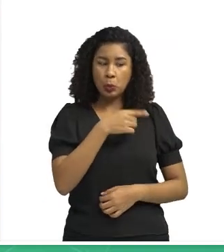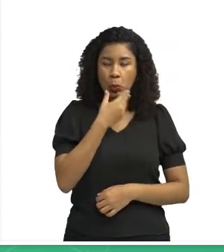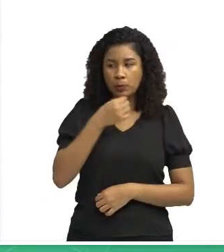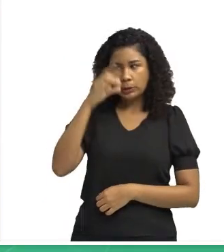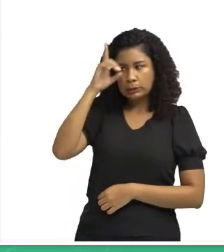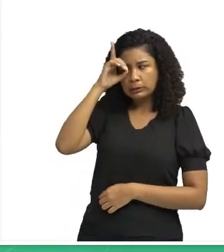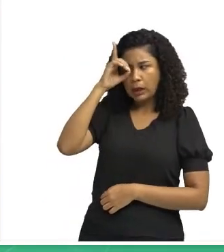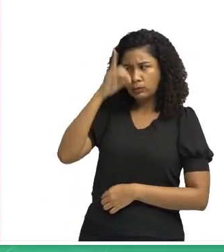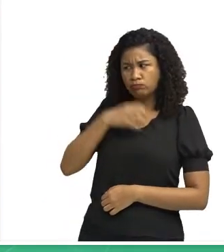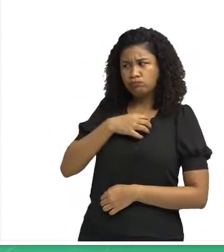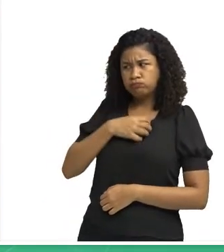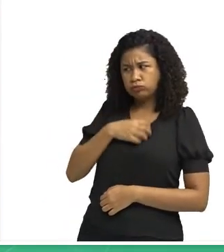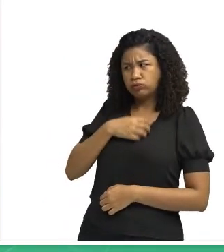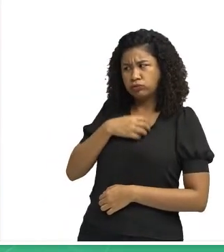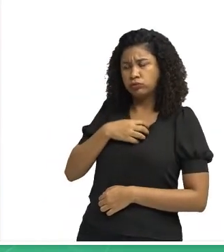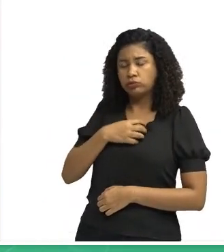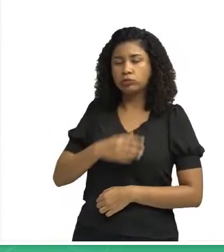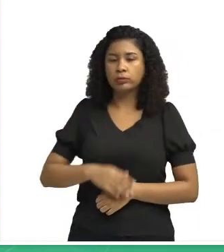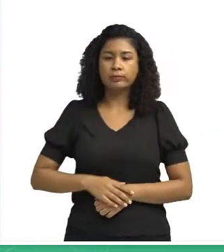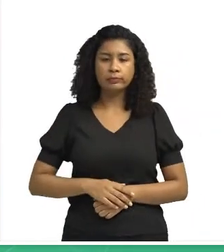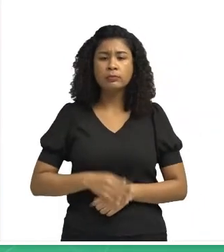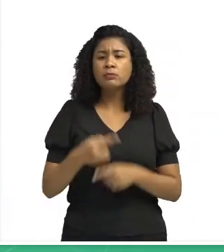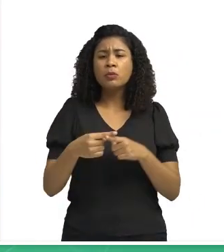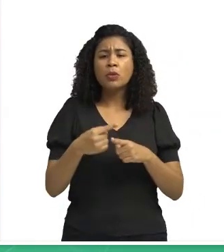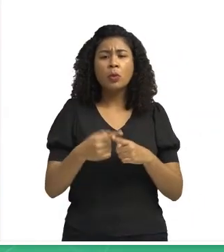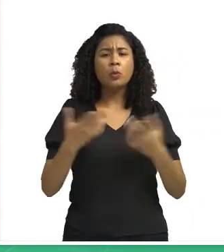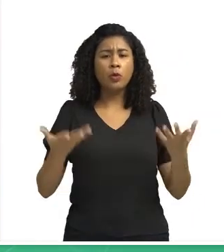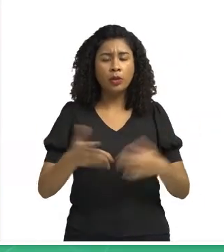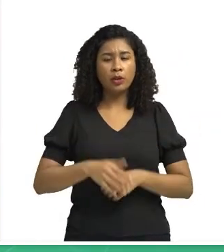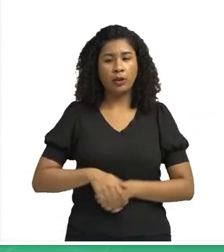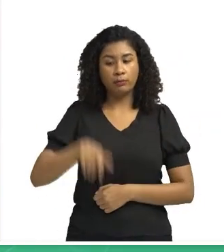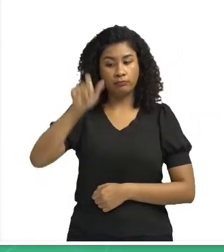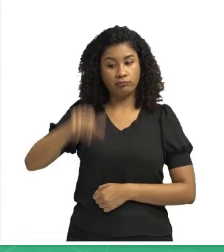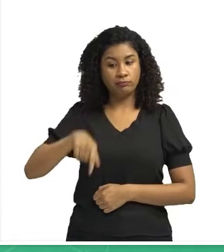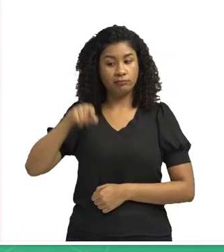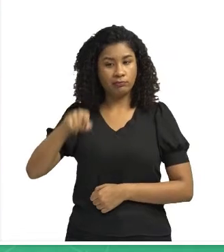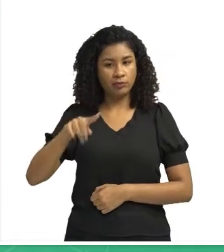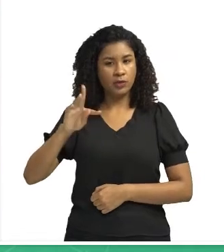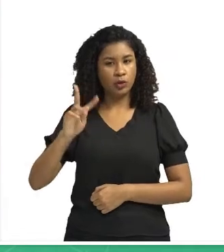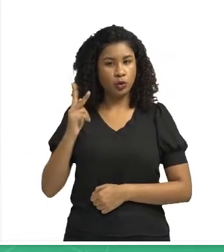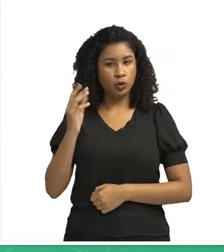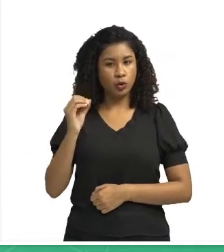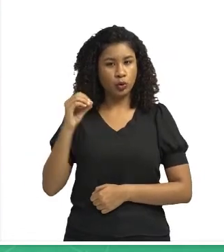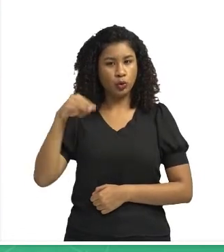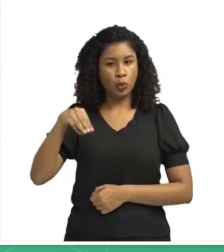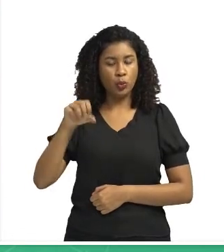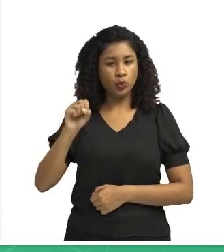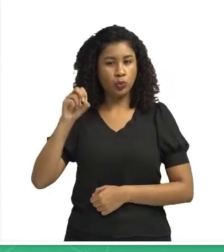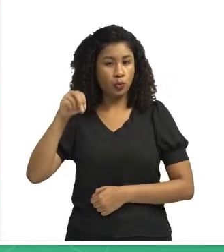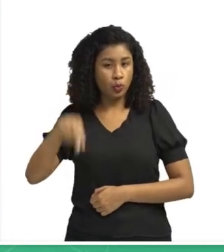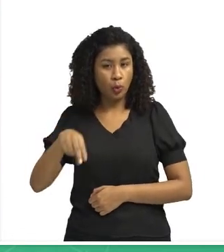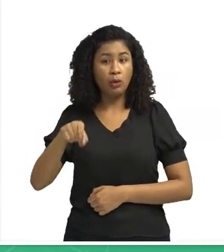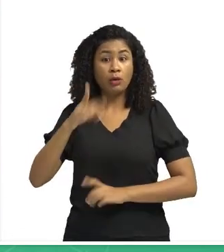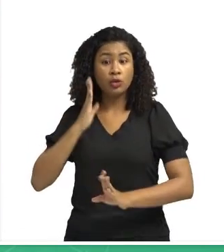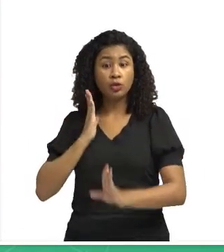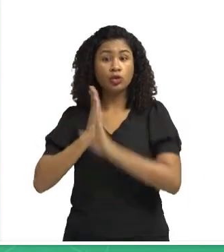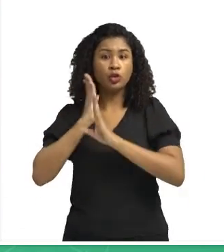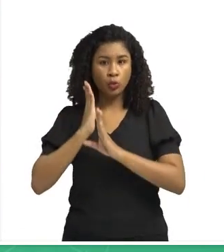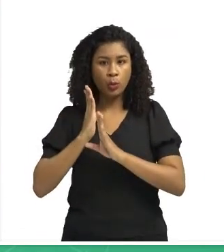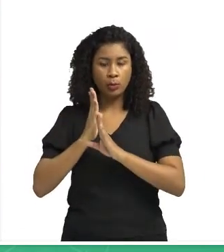concluiu que o átomo, ele não era indivisível, como